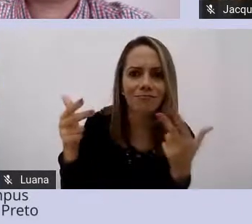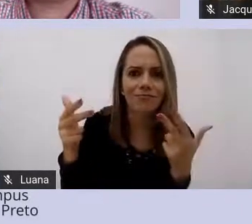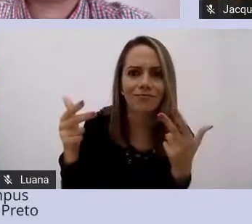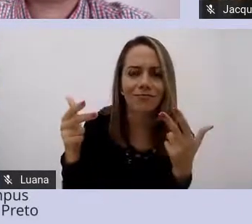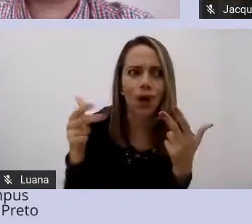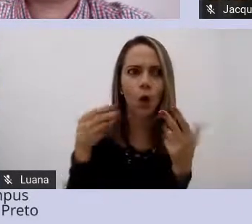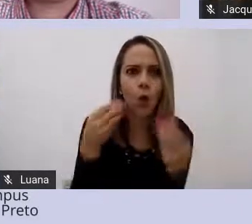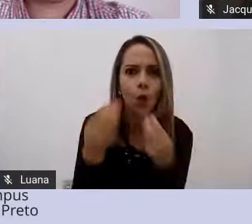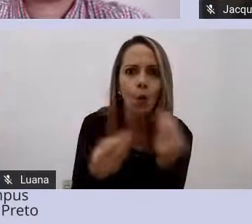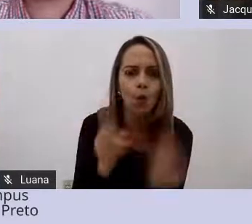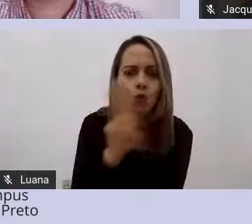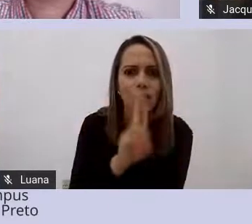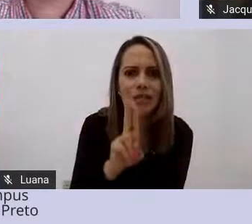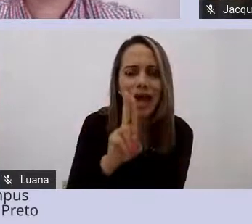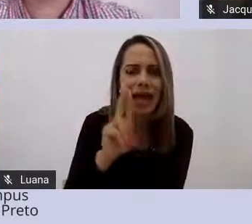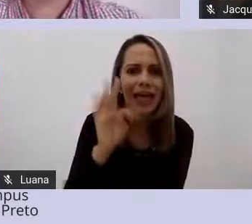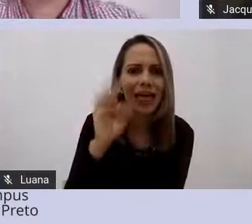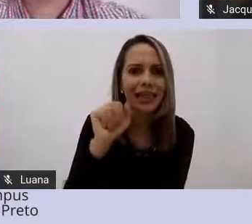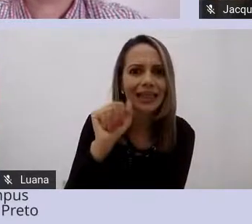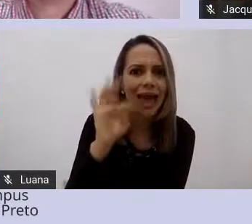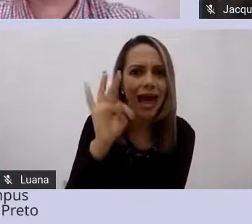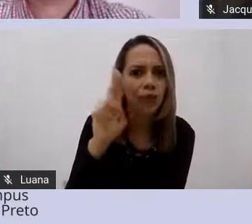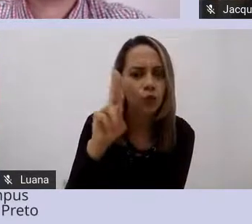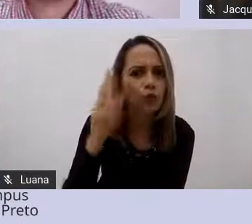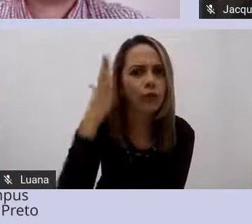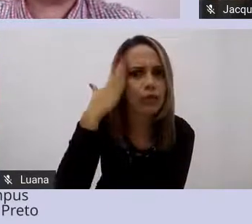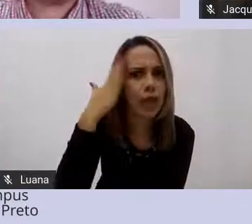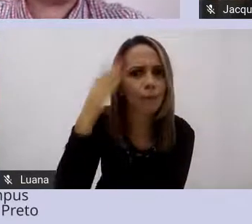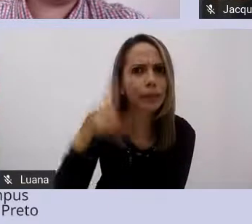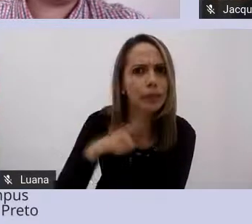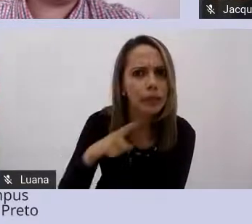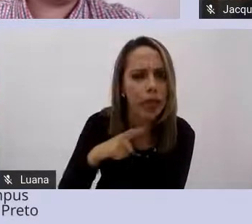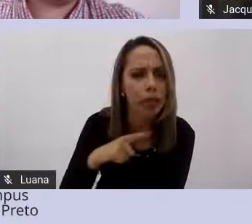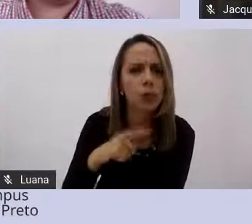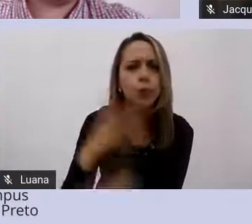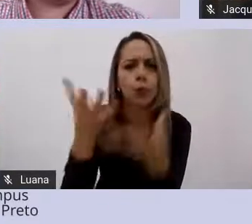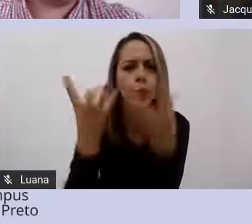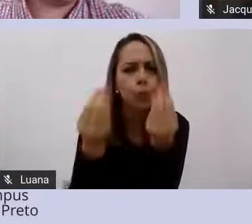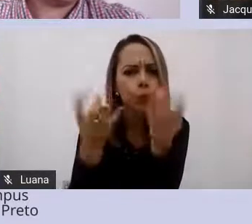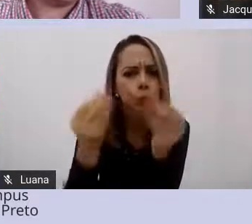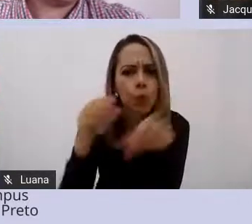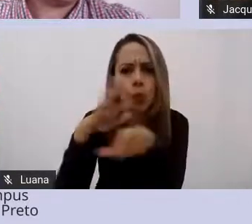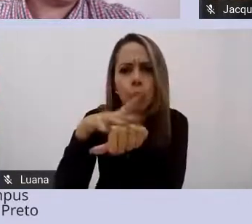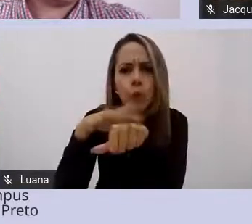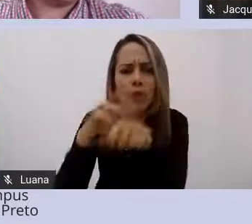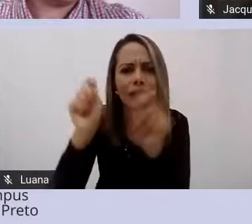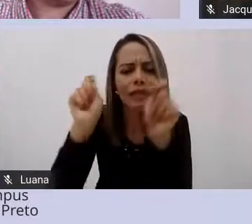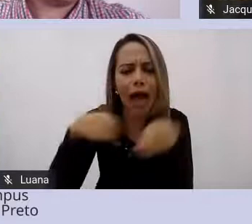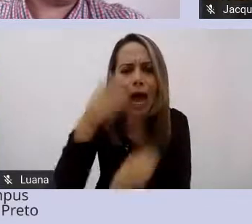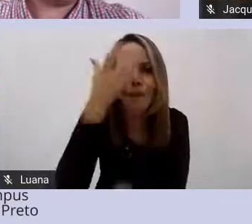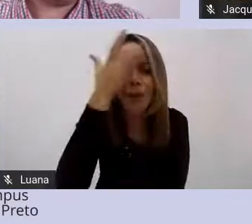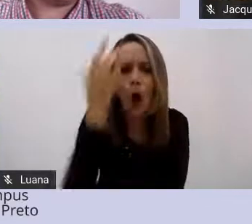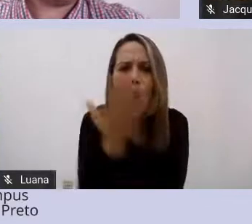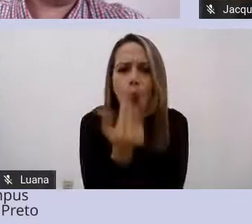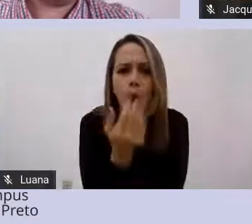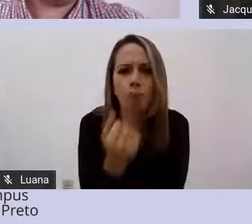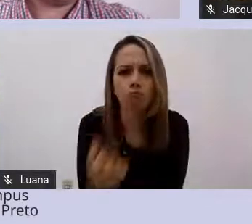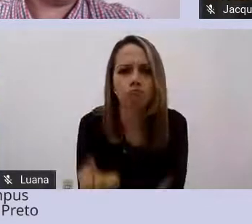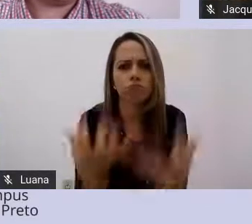é hospedeiro de uma série de doenças, ele pode transmitir, pode ser um vetor de transmissão de hanseníase.